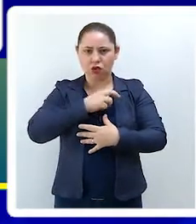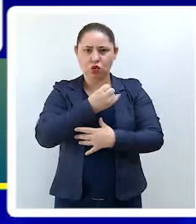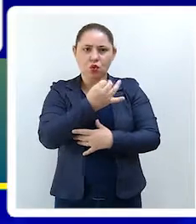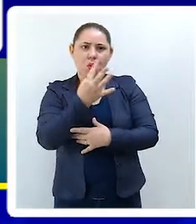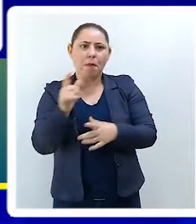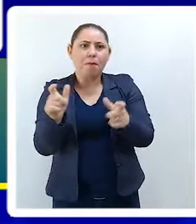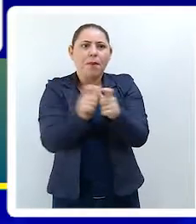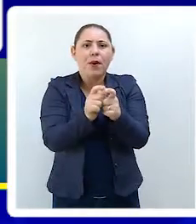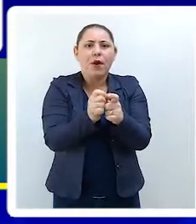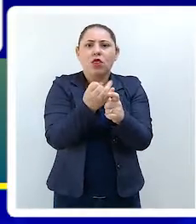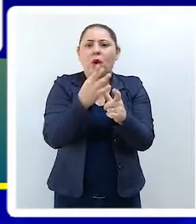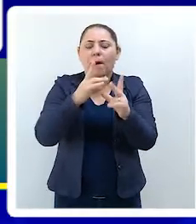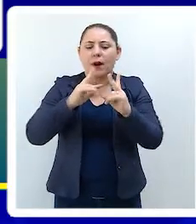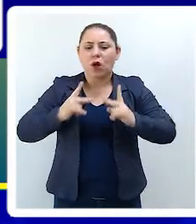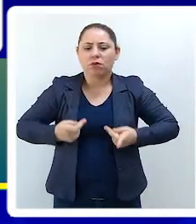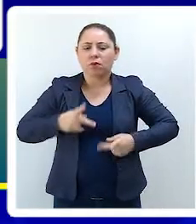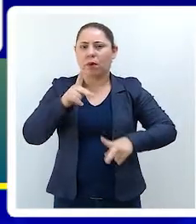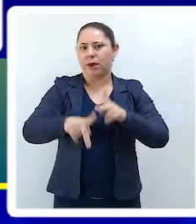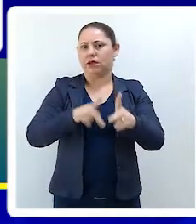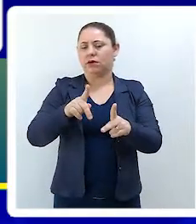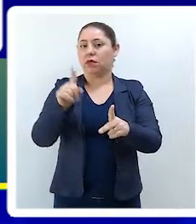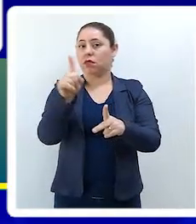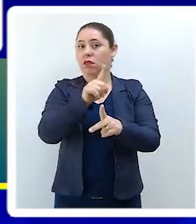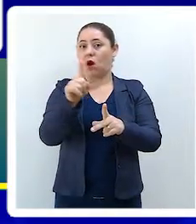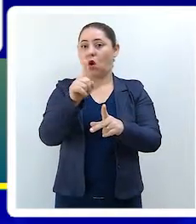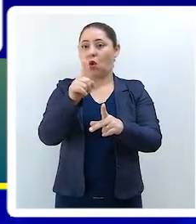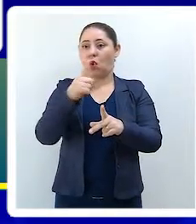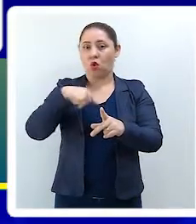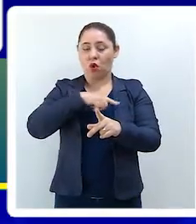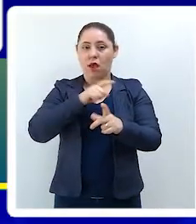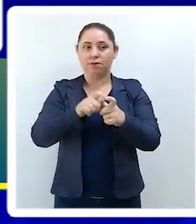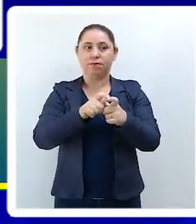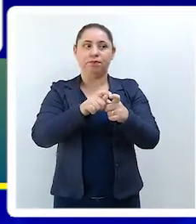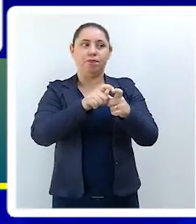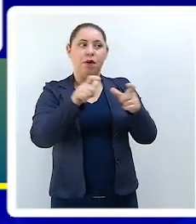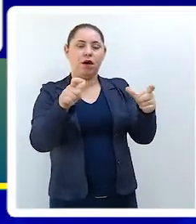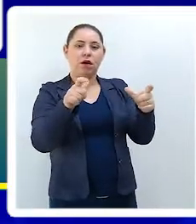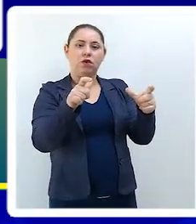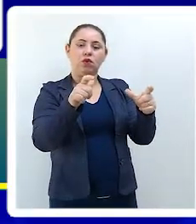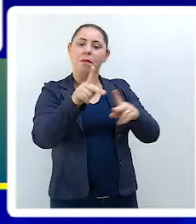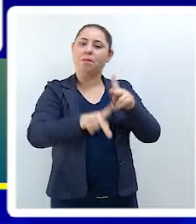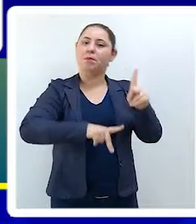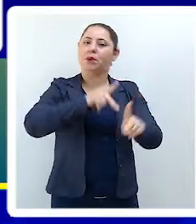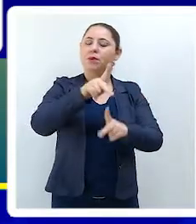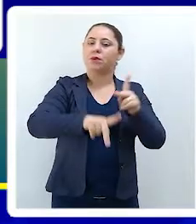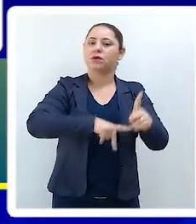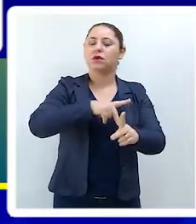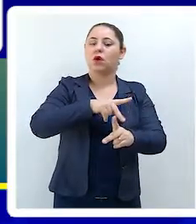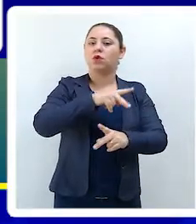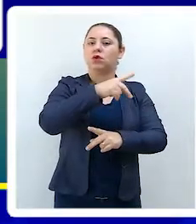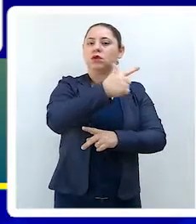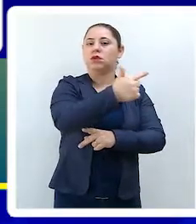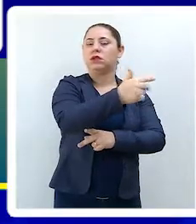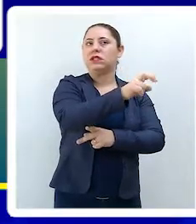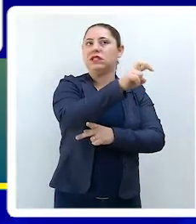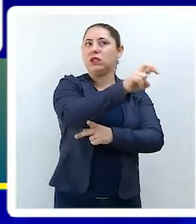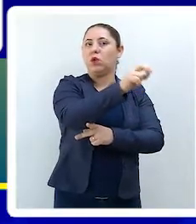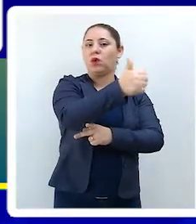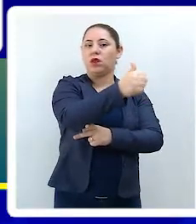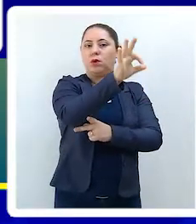minoria em número de seres, né? Na verdade, nós somos até maioria em quantidade de